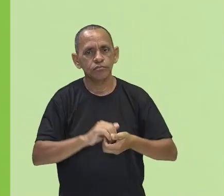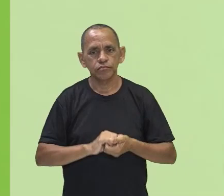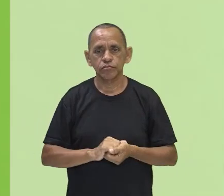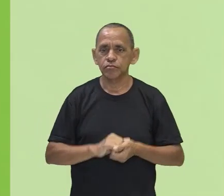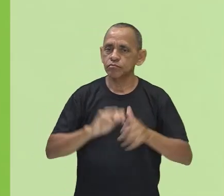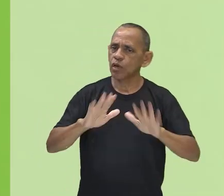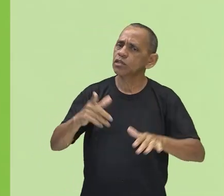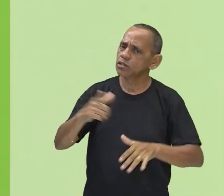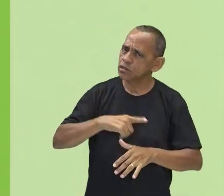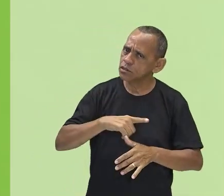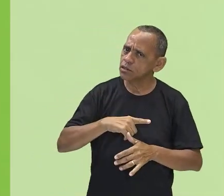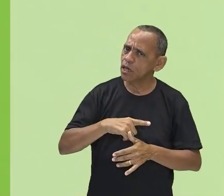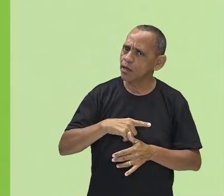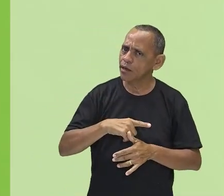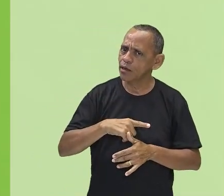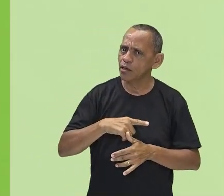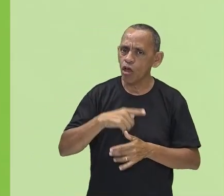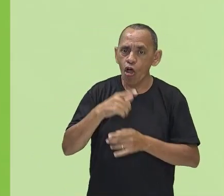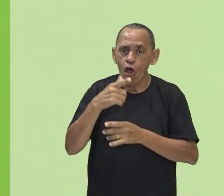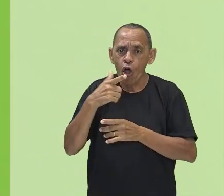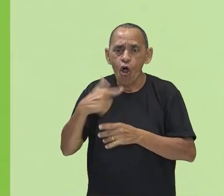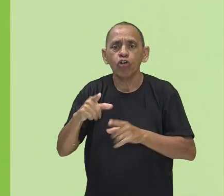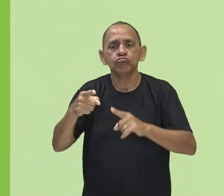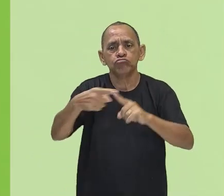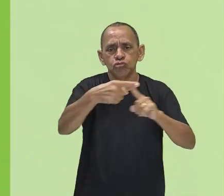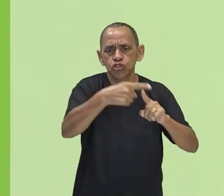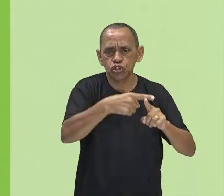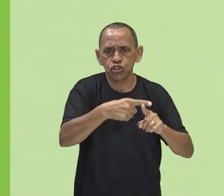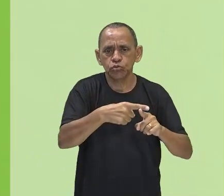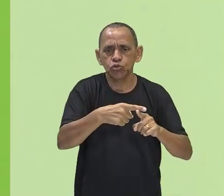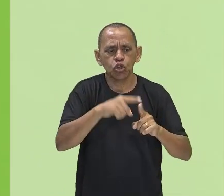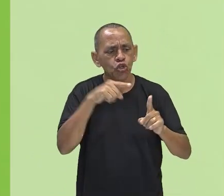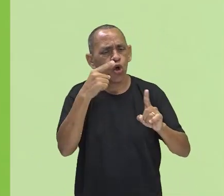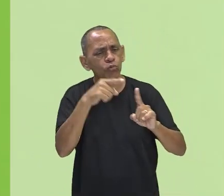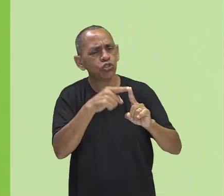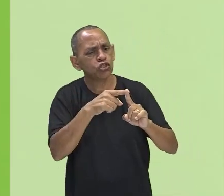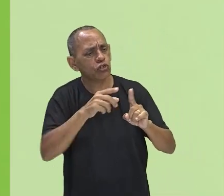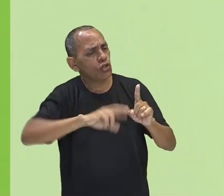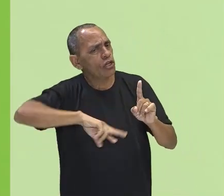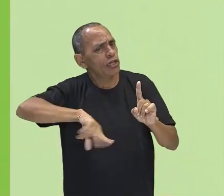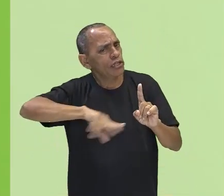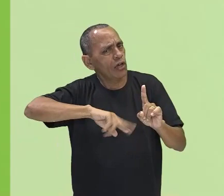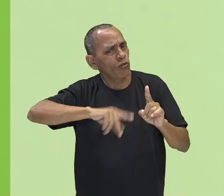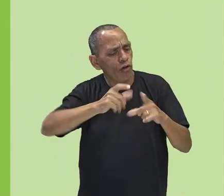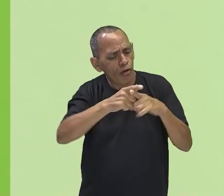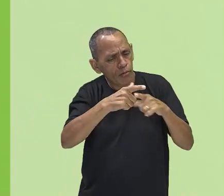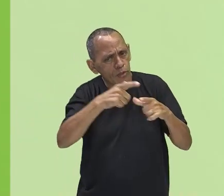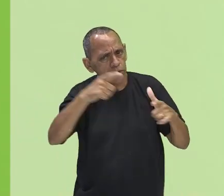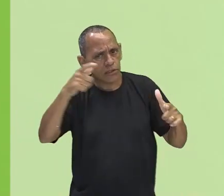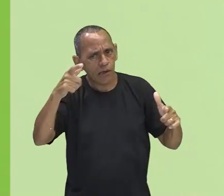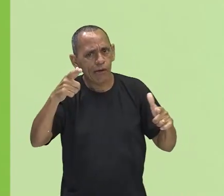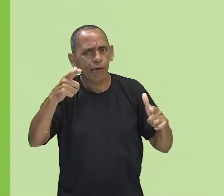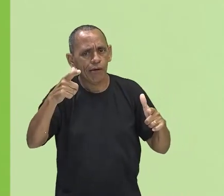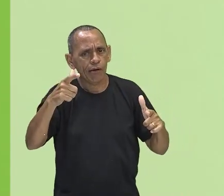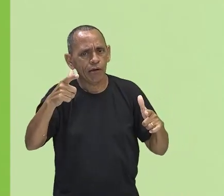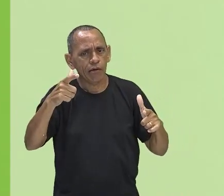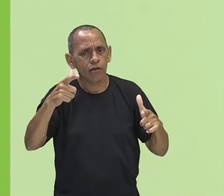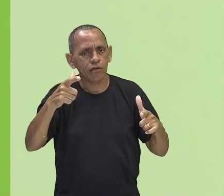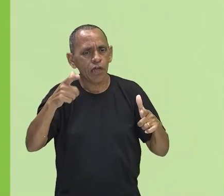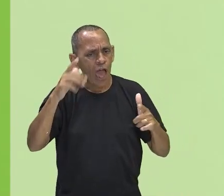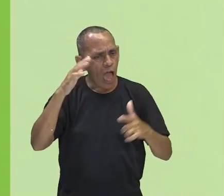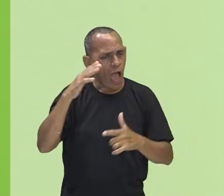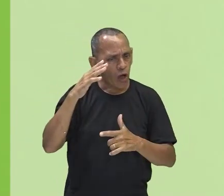que o objetivo não é aumentar o objeto. E ela funciona de maneira completamente diferente ali da